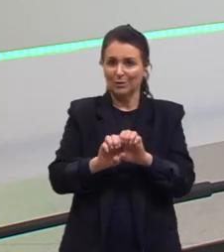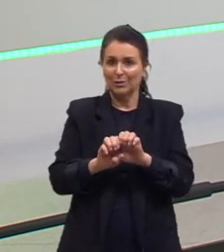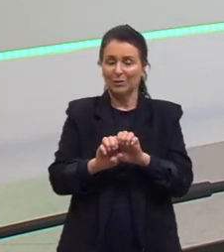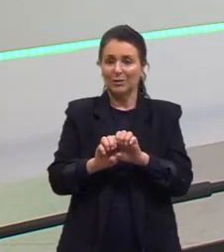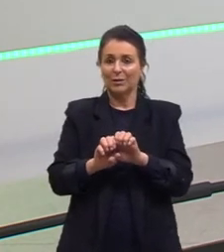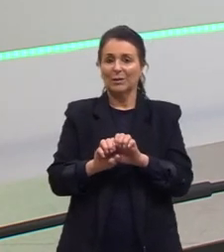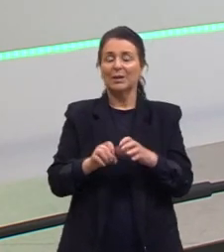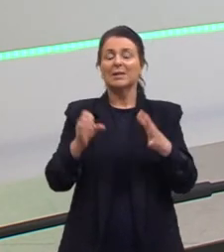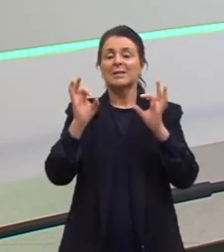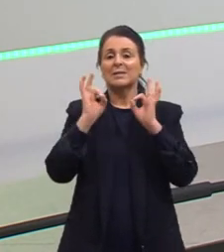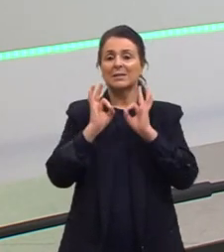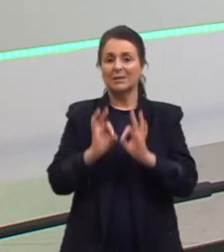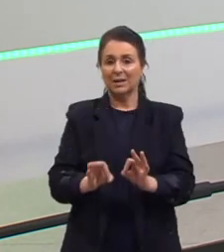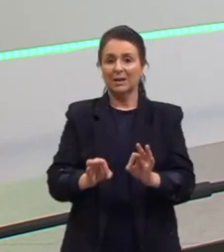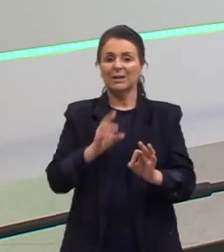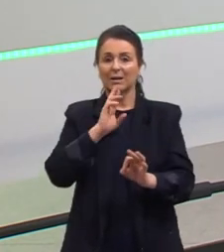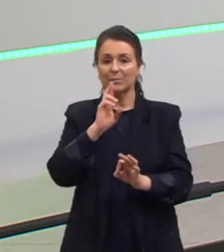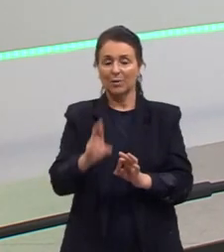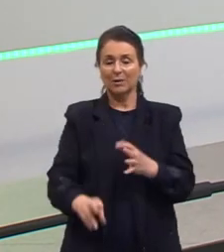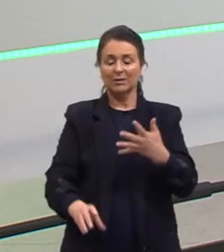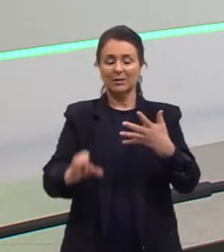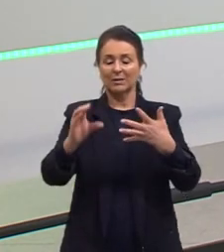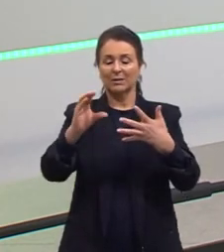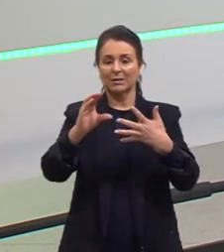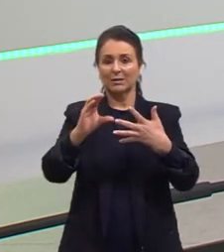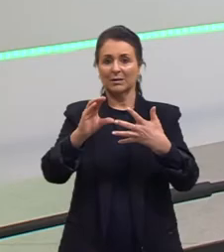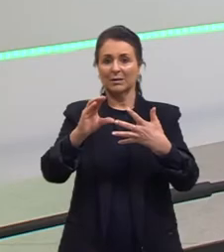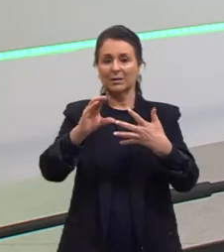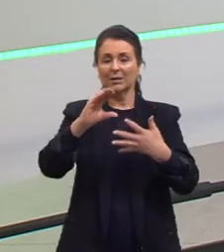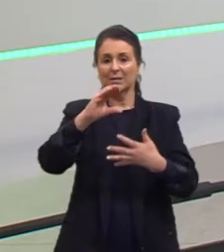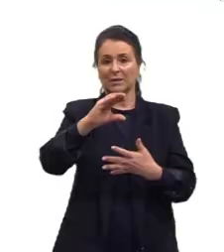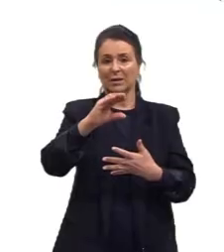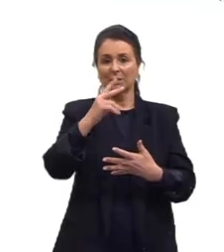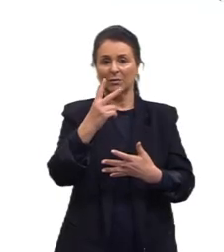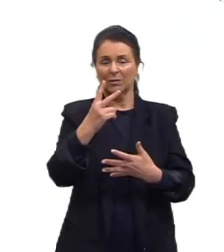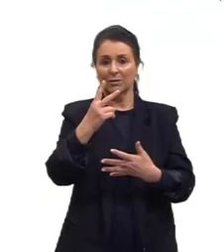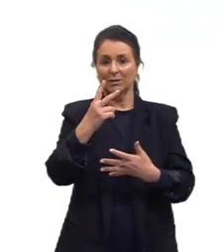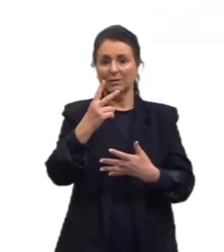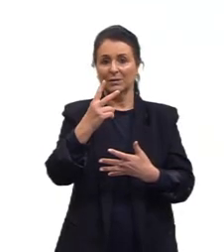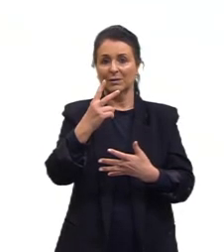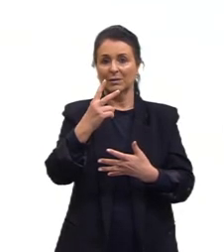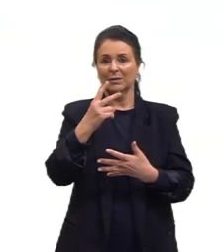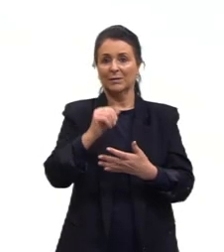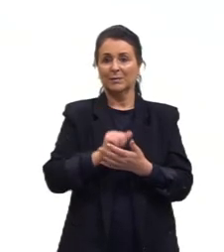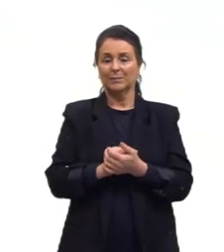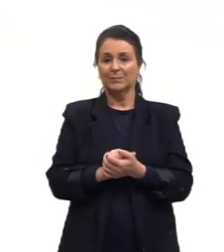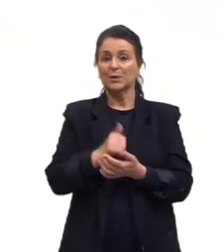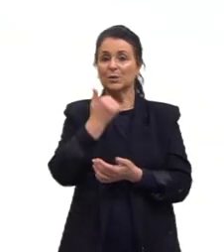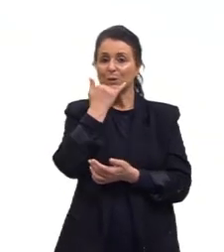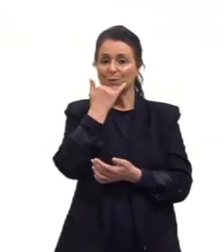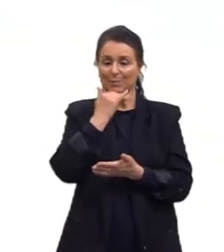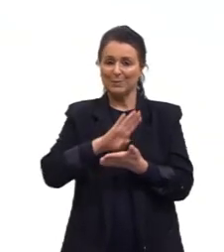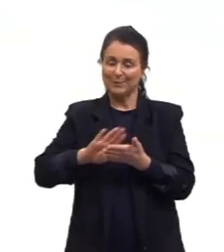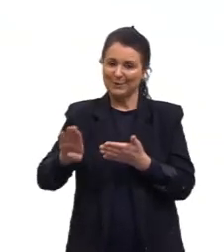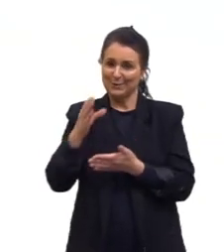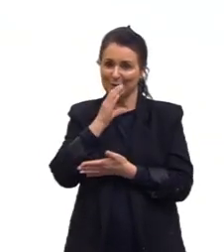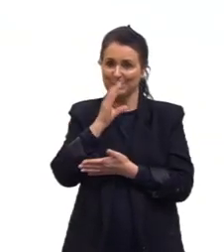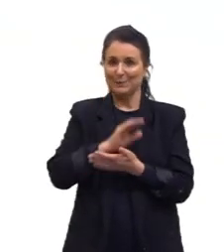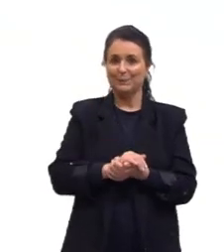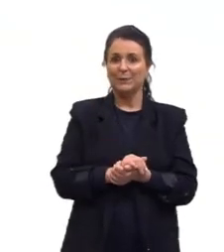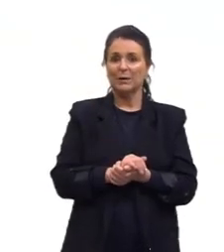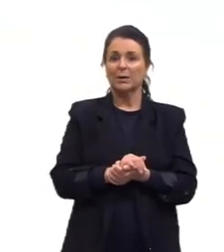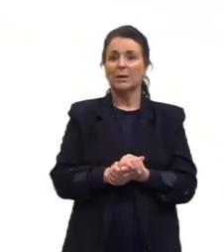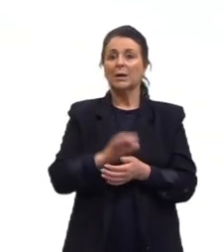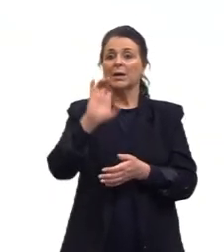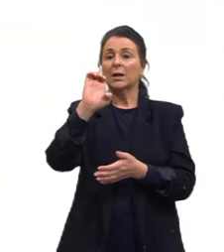é Alternativa c2h2 cl4 de tetra outro exercício daí